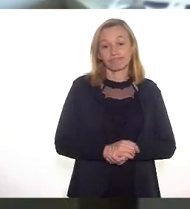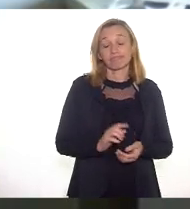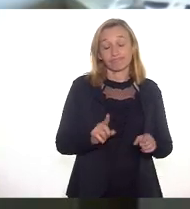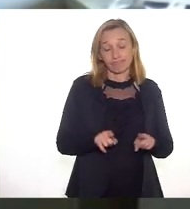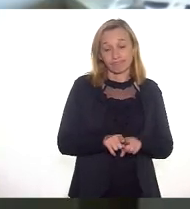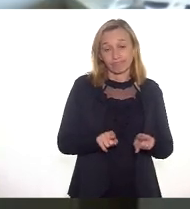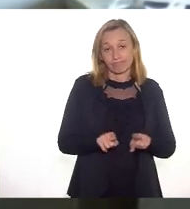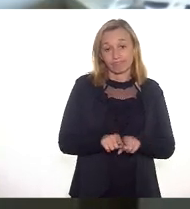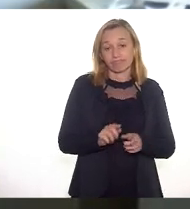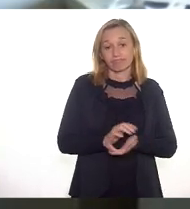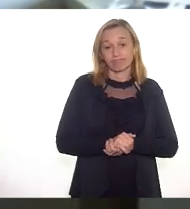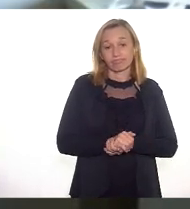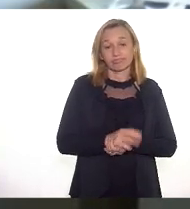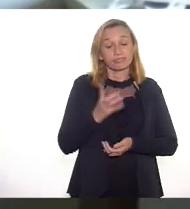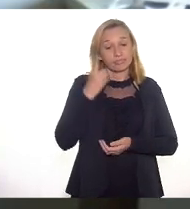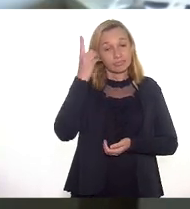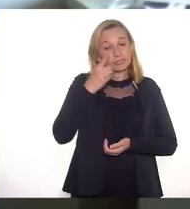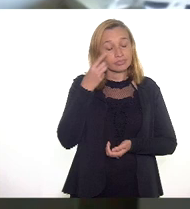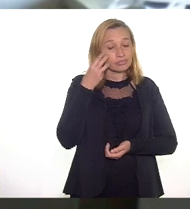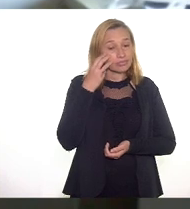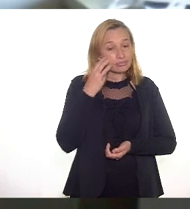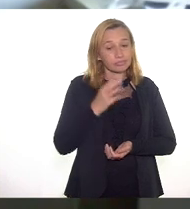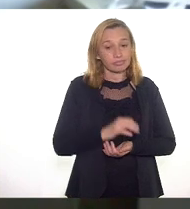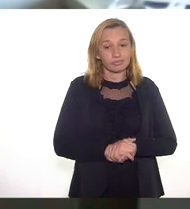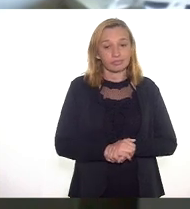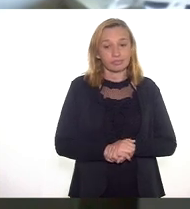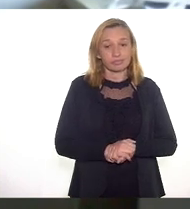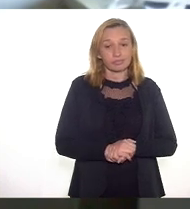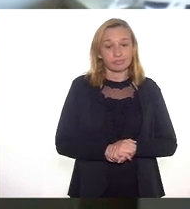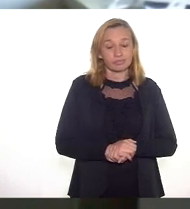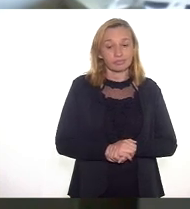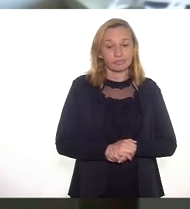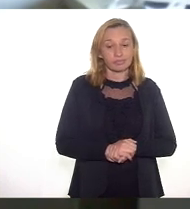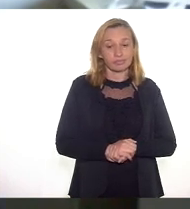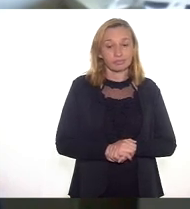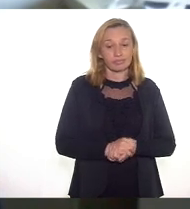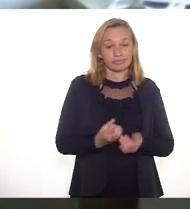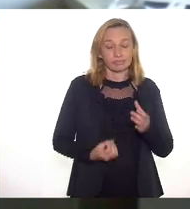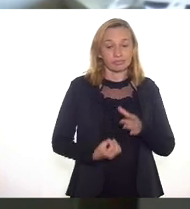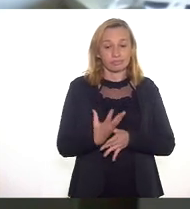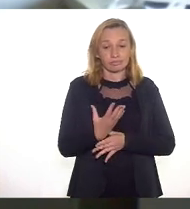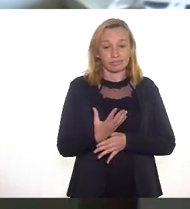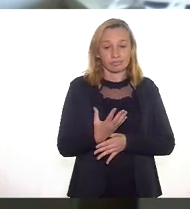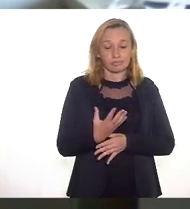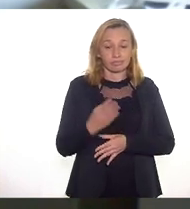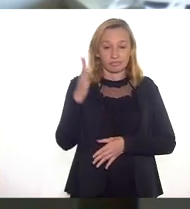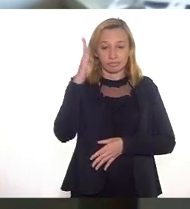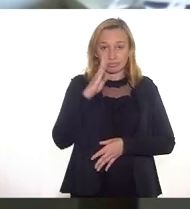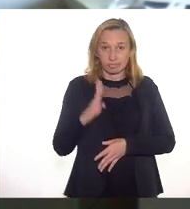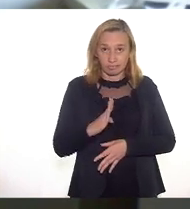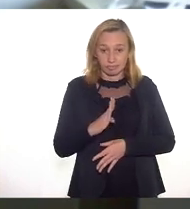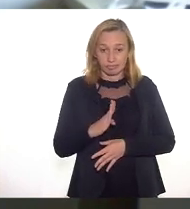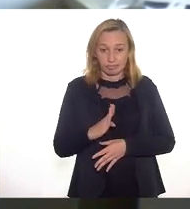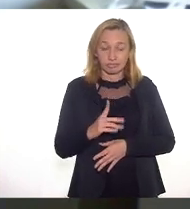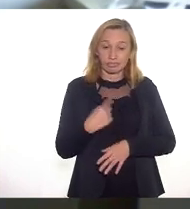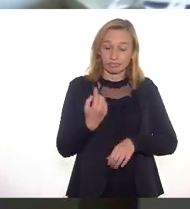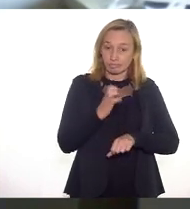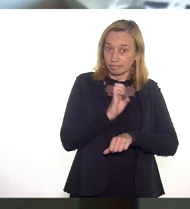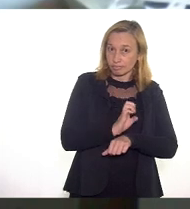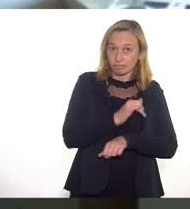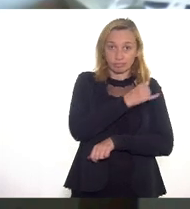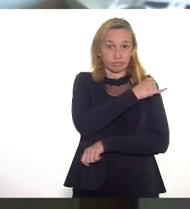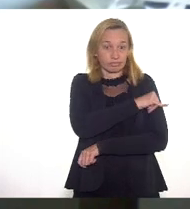Inclusive, deputado Valdec Carneiro, produzindo algo no Brasil e no nosso estado do